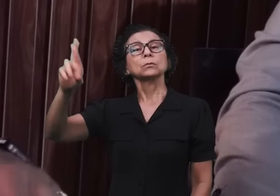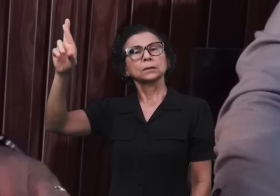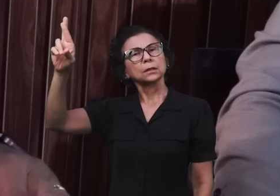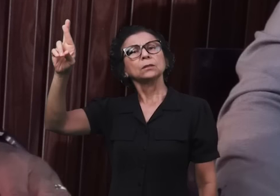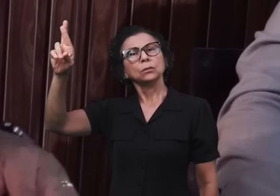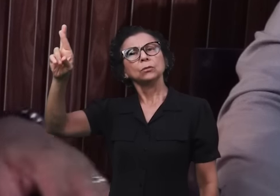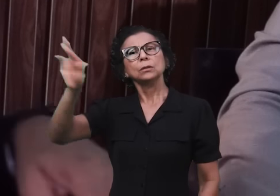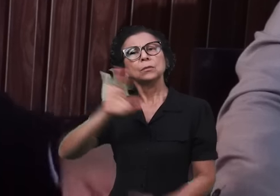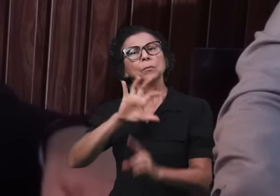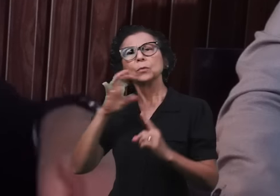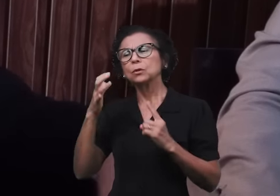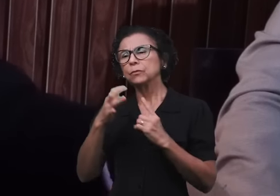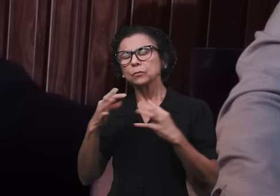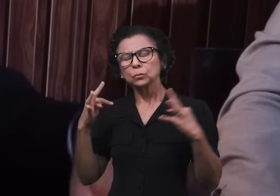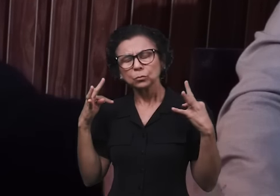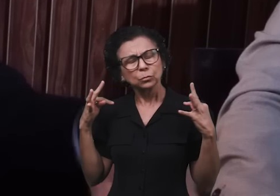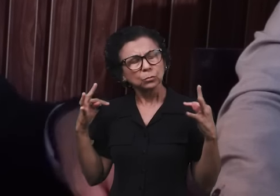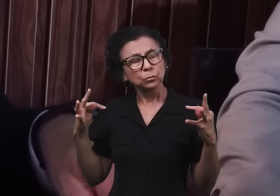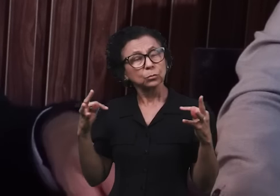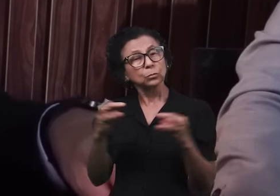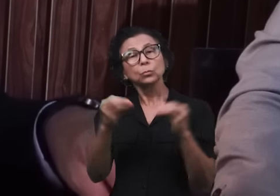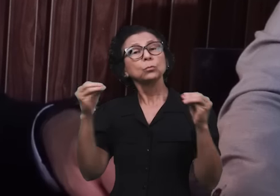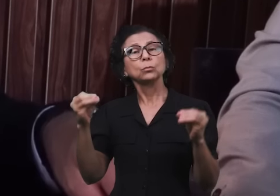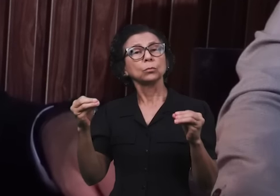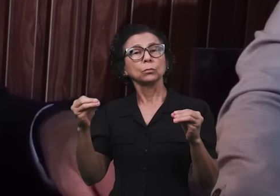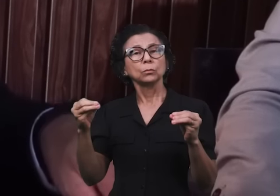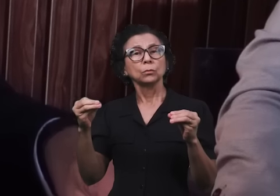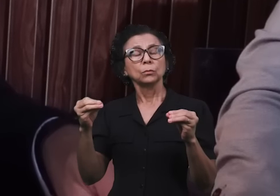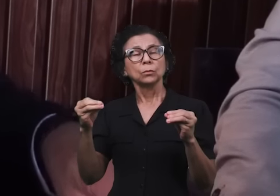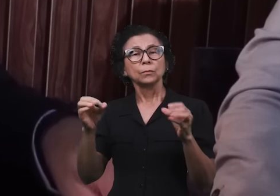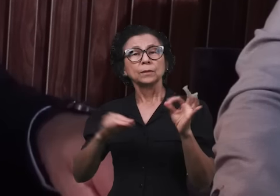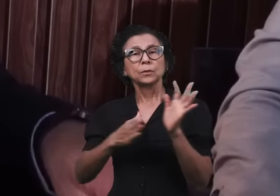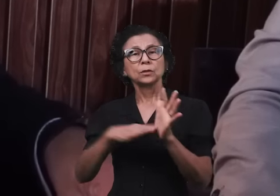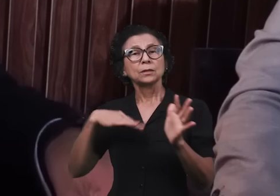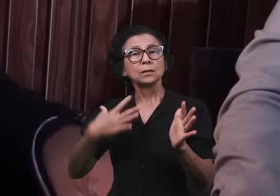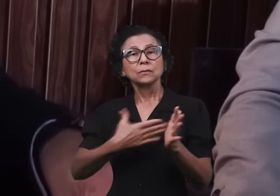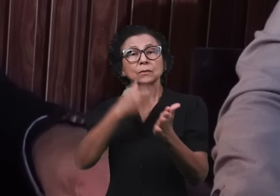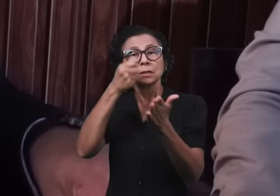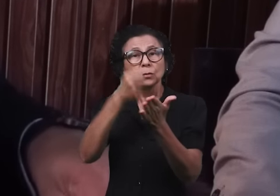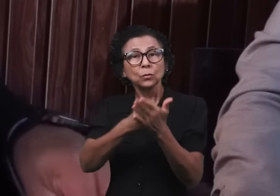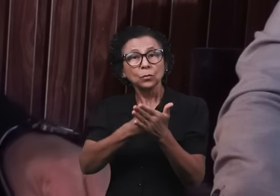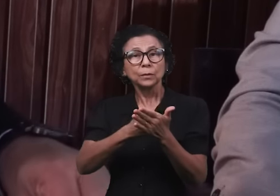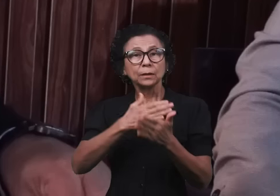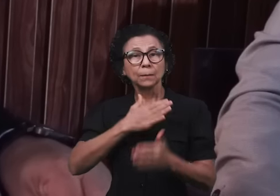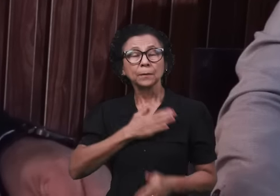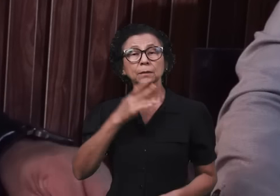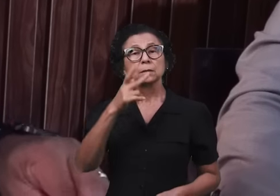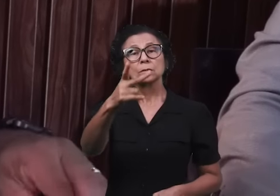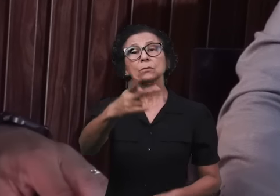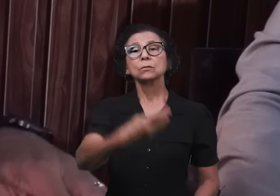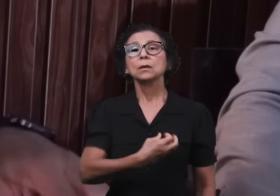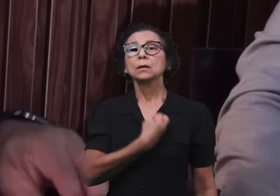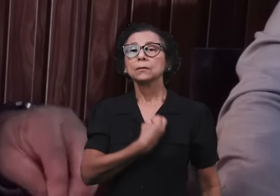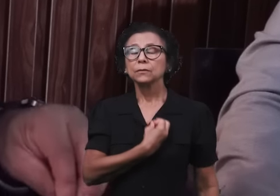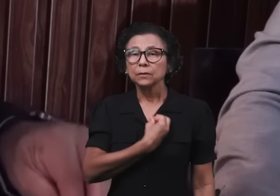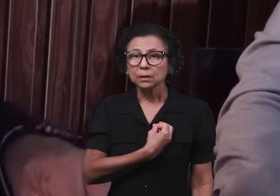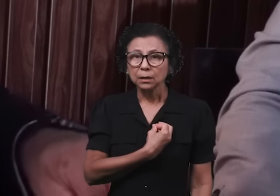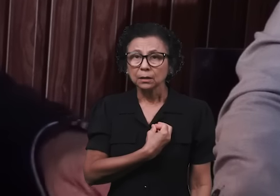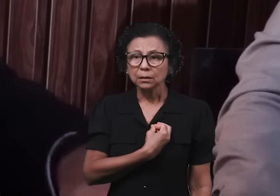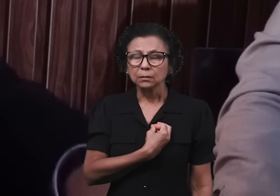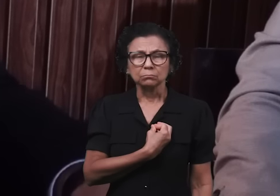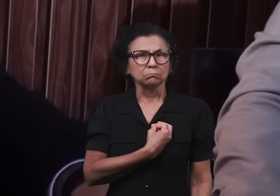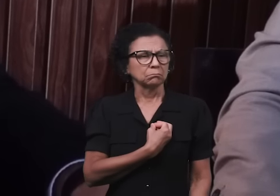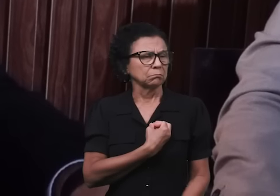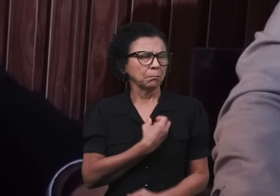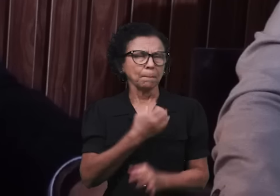Senhor, ele fez tudo, proveu tudo para que esse projeto se concretizasse na nossa vida. Então, todos os elementos